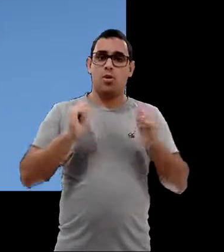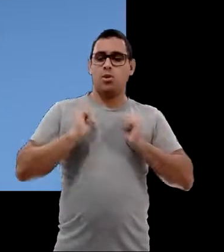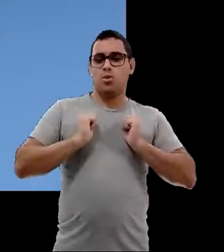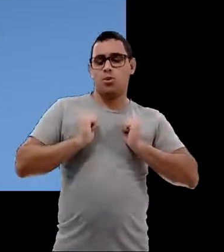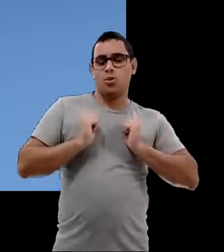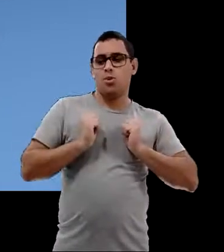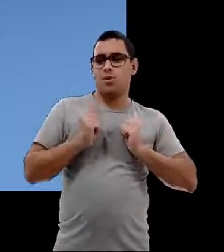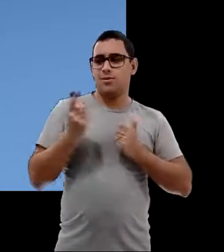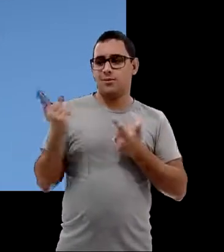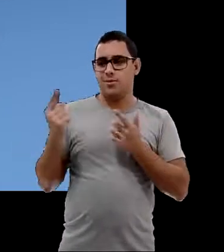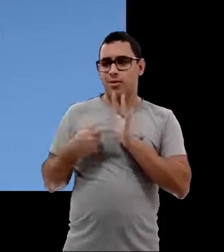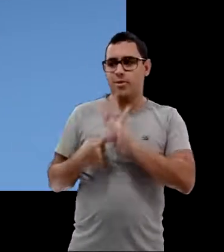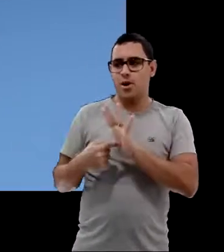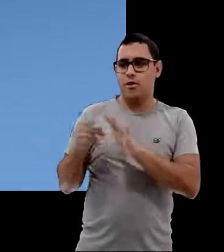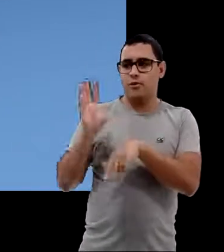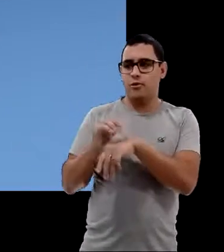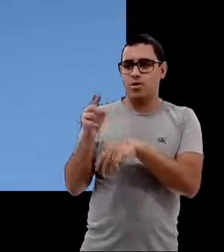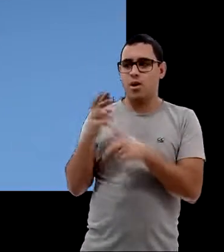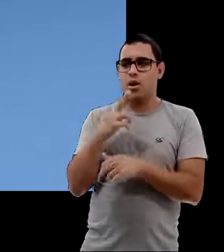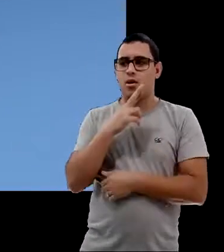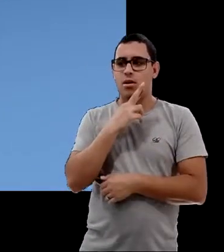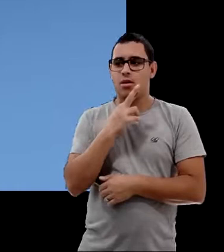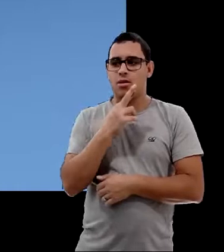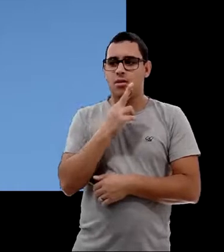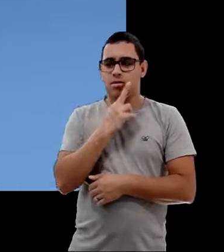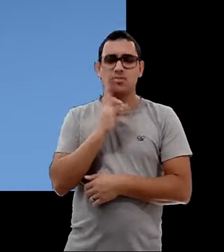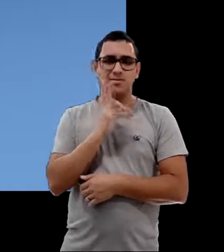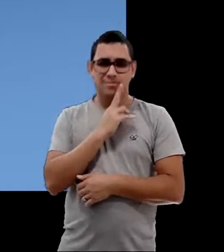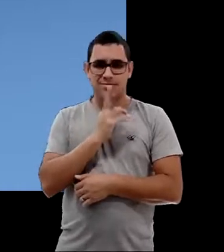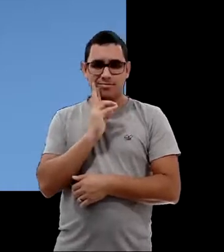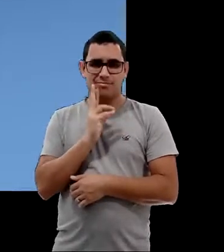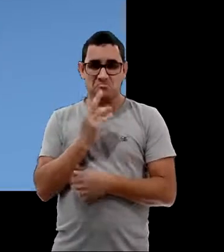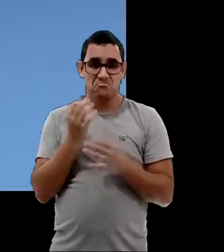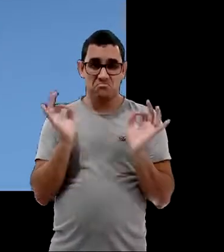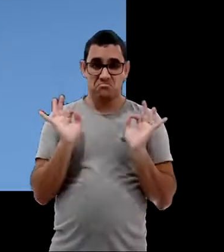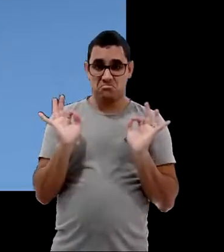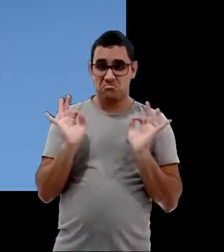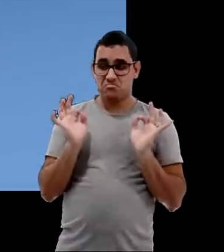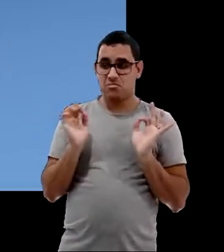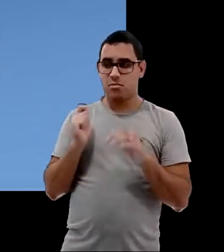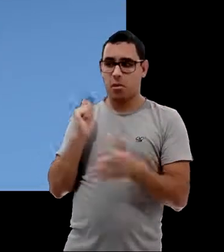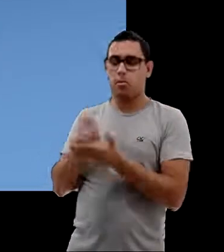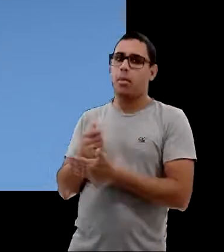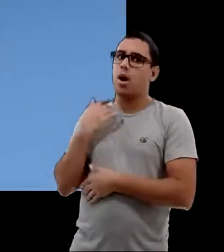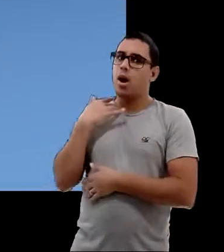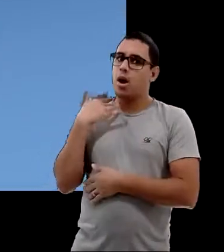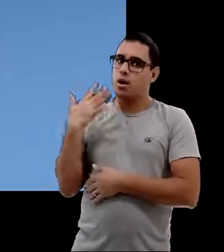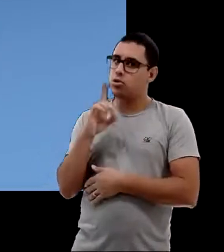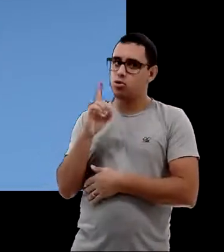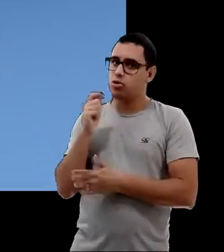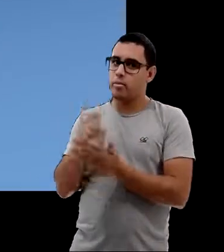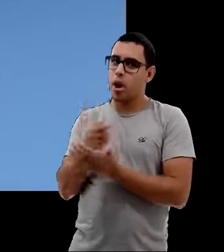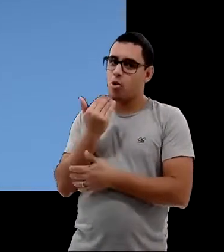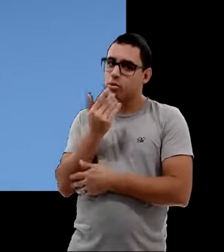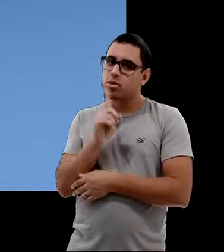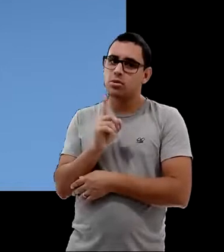condições, de melhor conforto. Como essa imagem que nos mostra um restaurante chique, onde quem frequenta tem que pagar caro,